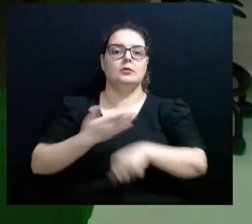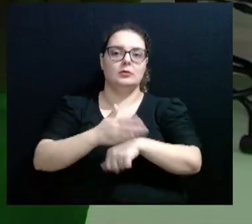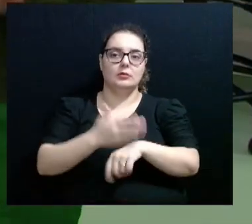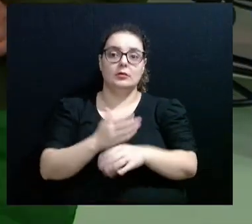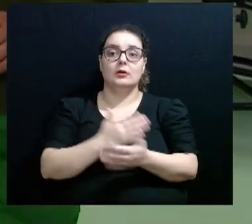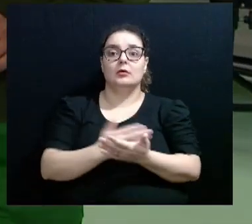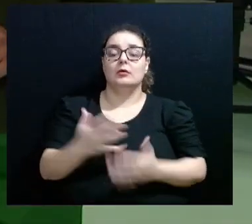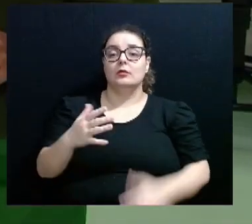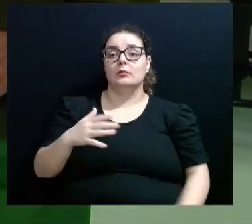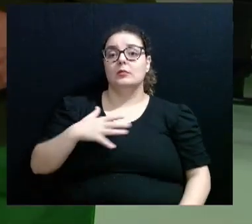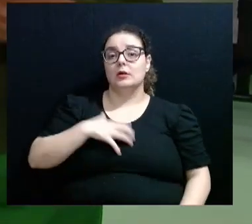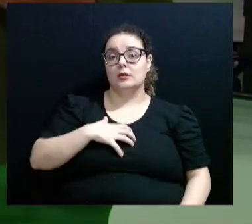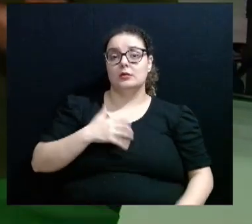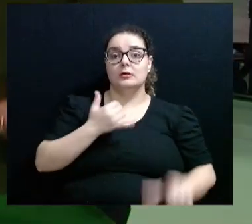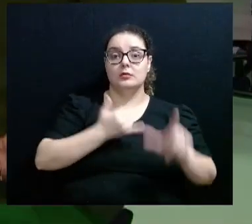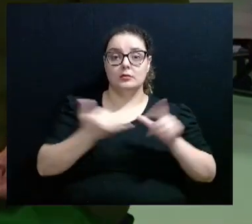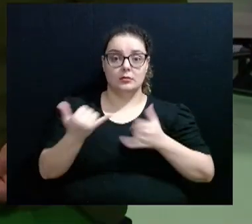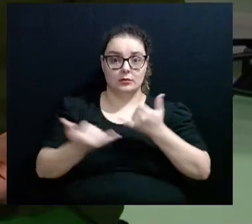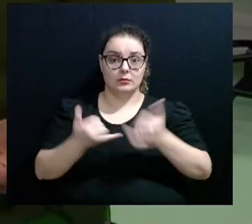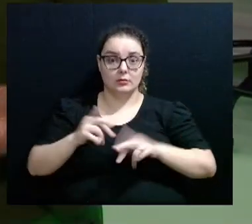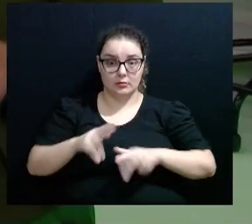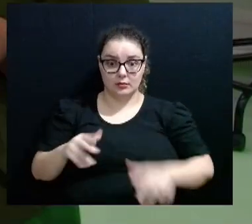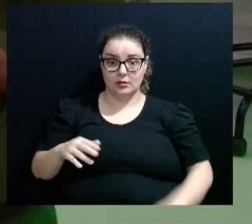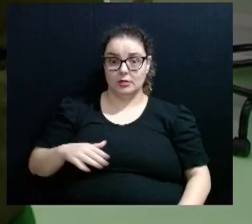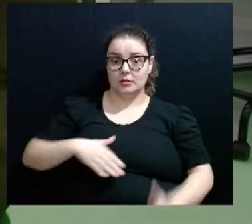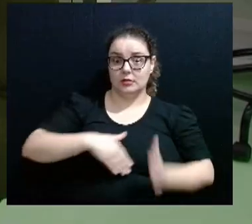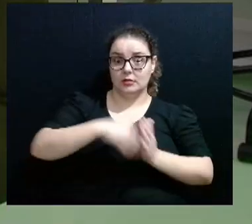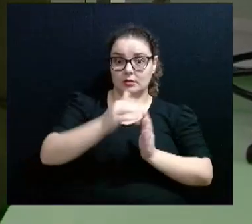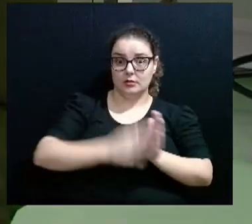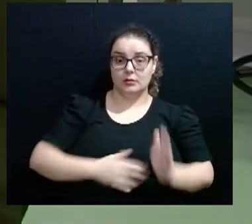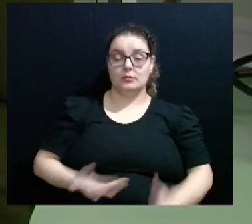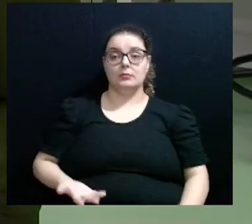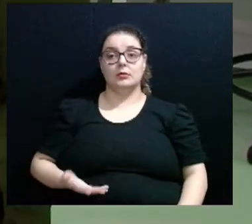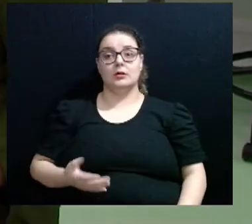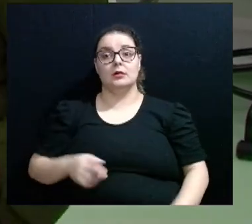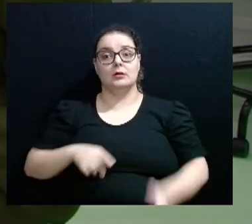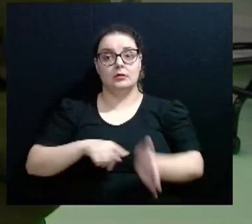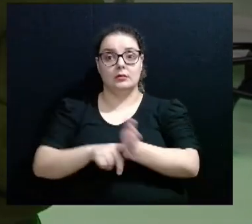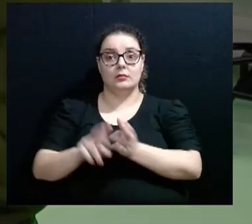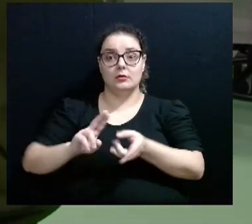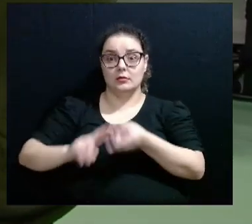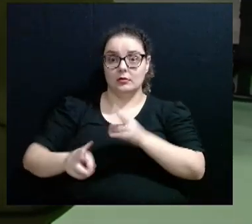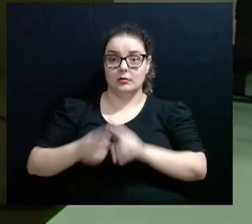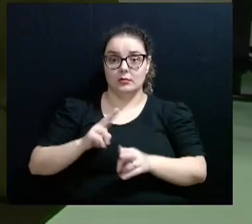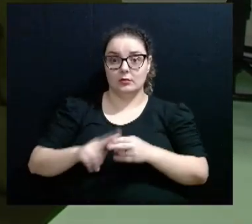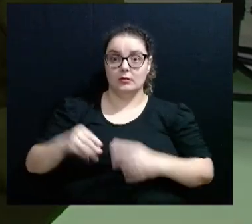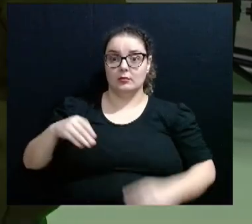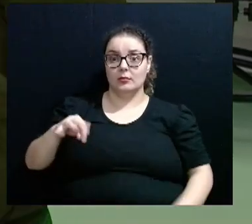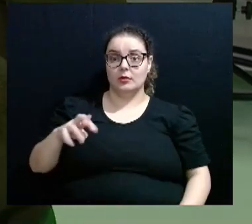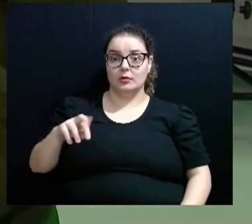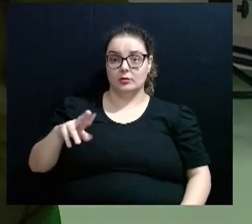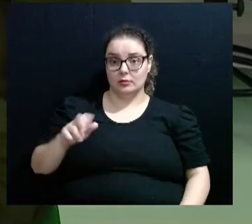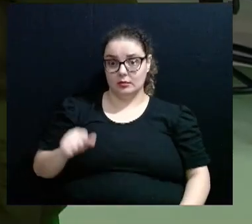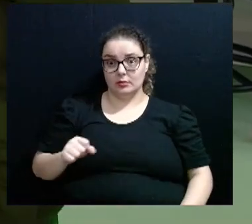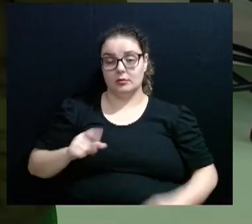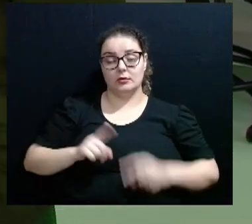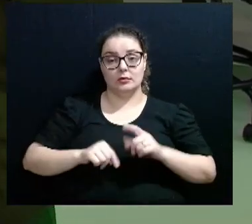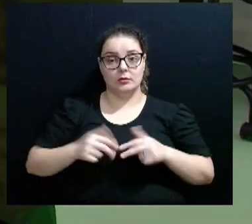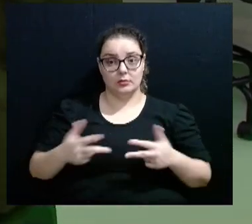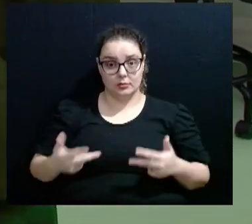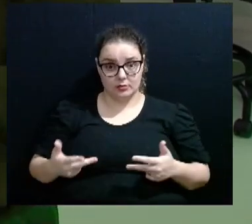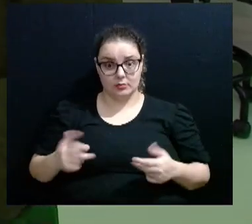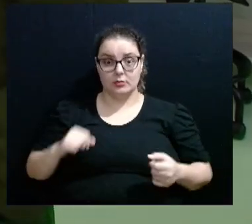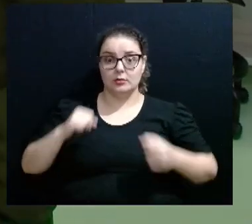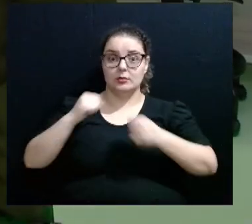com brinquedos e tintas, para que os pesquisadores criem habilidades motoras com os equipamentos de proteção